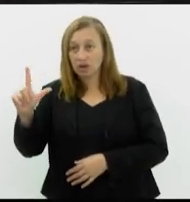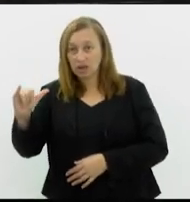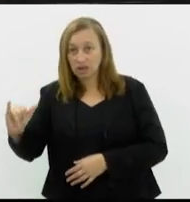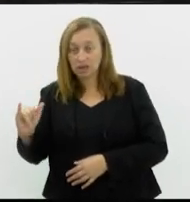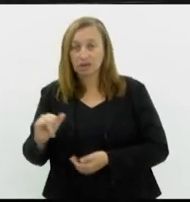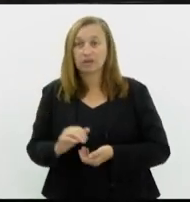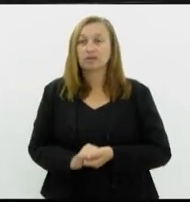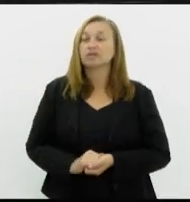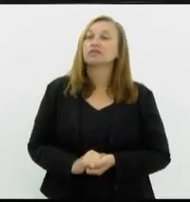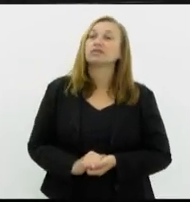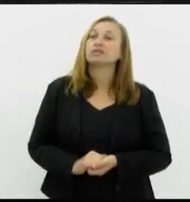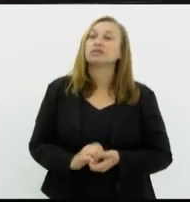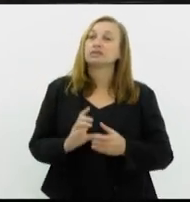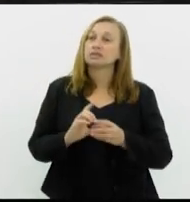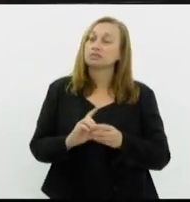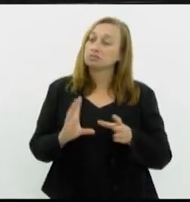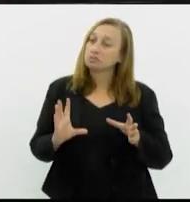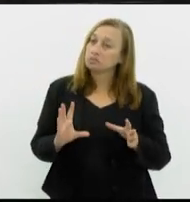monocraticamente